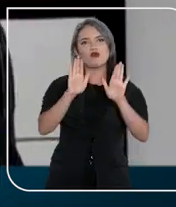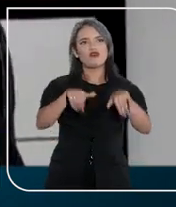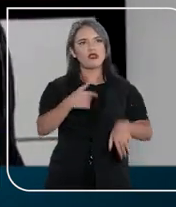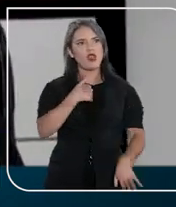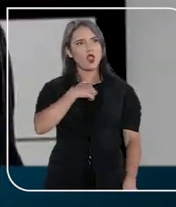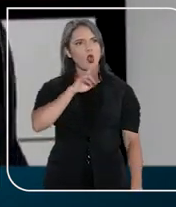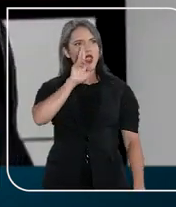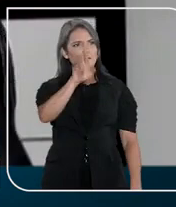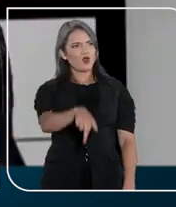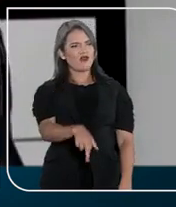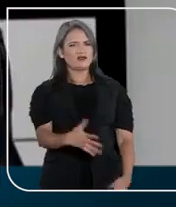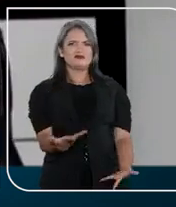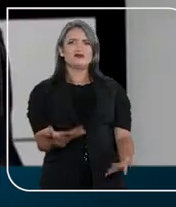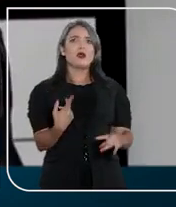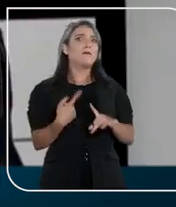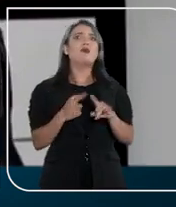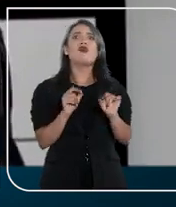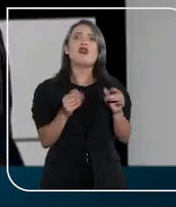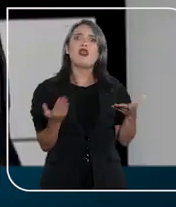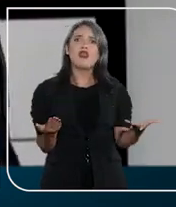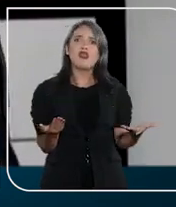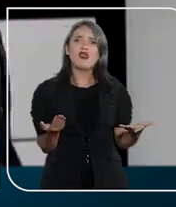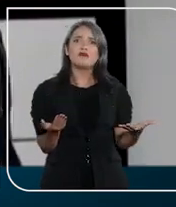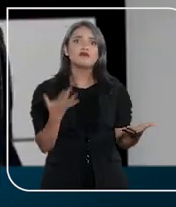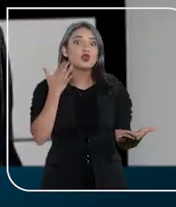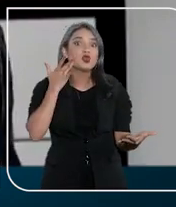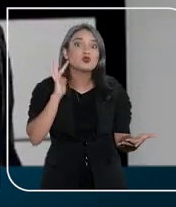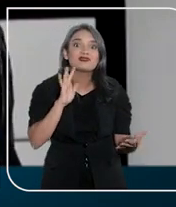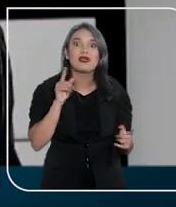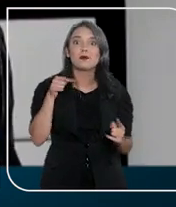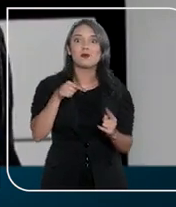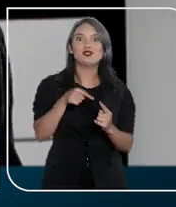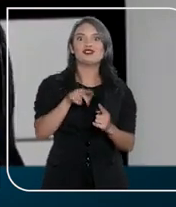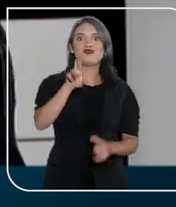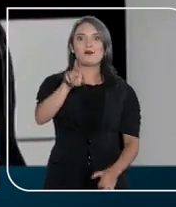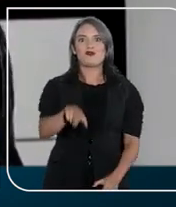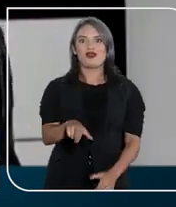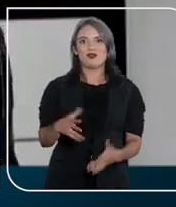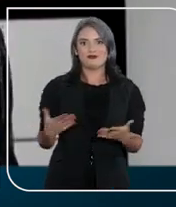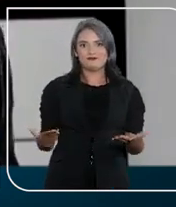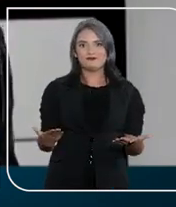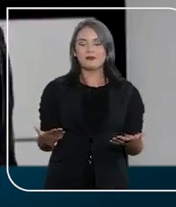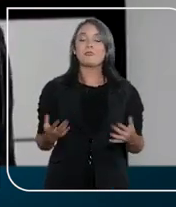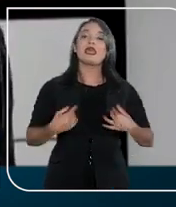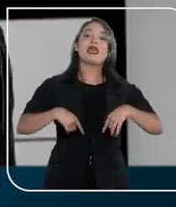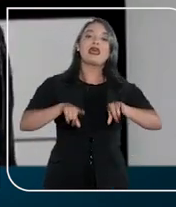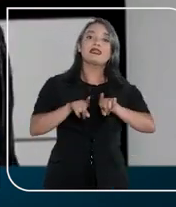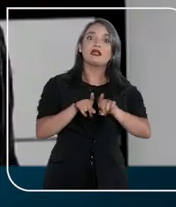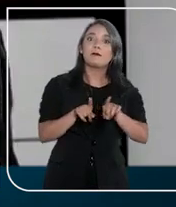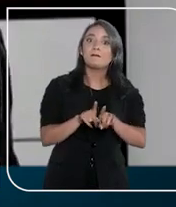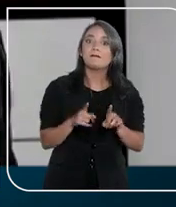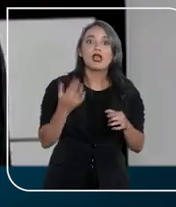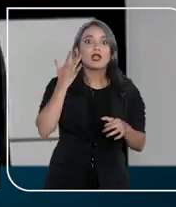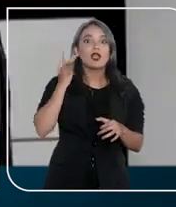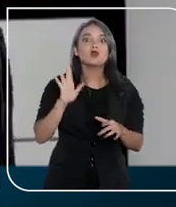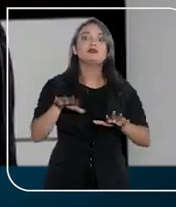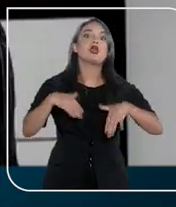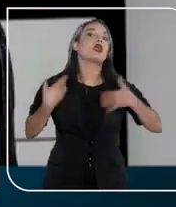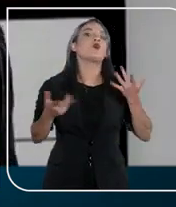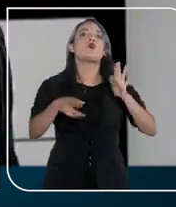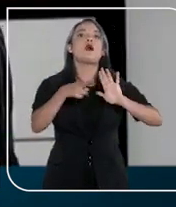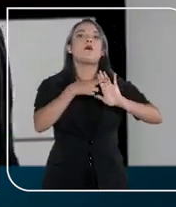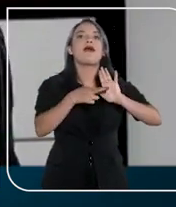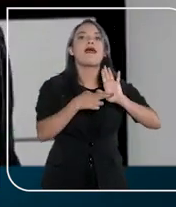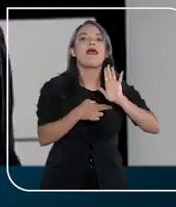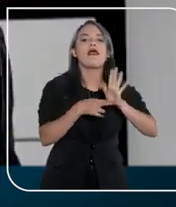reprovado. Por qual razão? Eu não sei qual é a razão da minha reprovação. Eu, ademais, não sei qual é o critério de